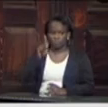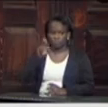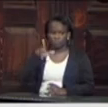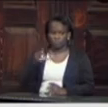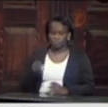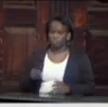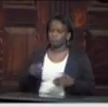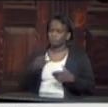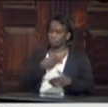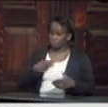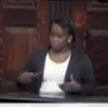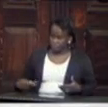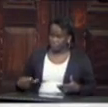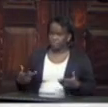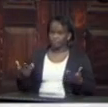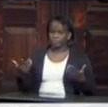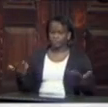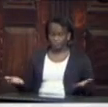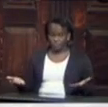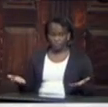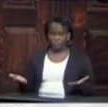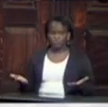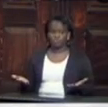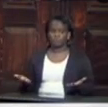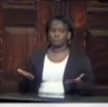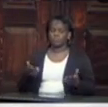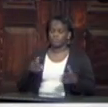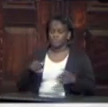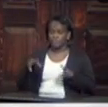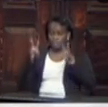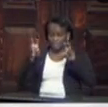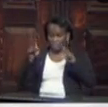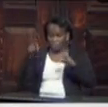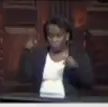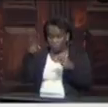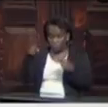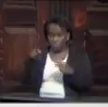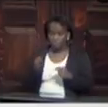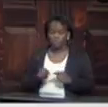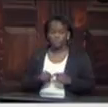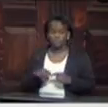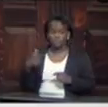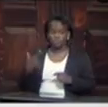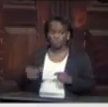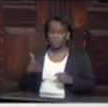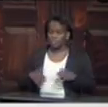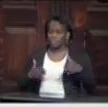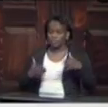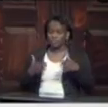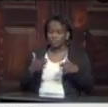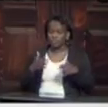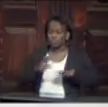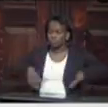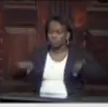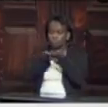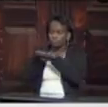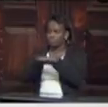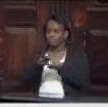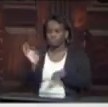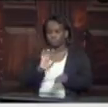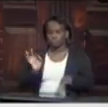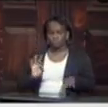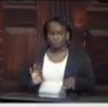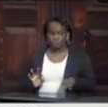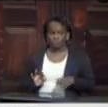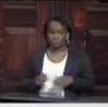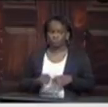Senhor presidente, neste caso específico, não houve unanimidade na bancada,